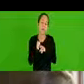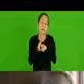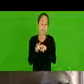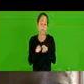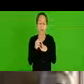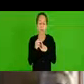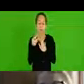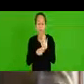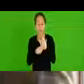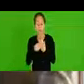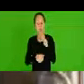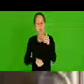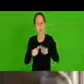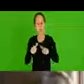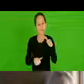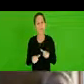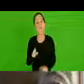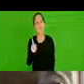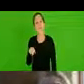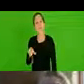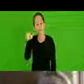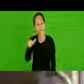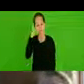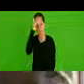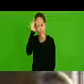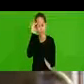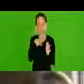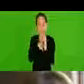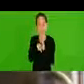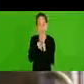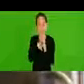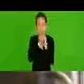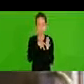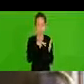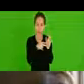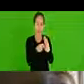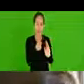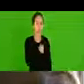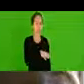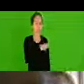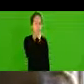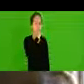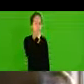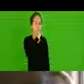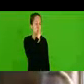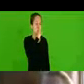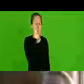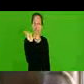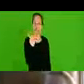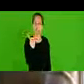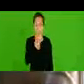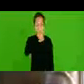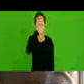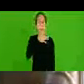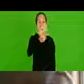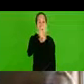da análise feita pelo pesquisador, porque aí o pesquisador não é neutro mais, a neutralidade não existe, porque ele